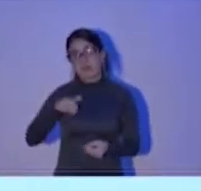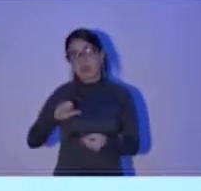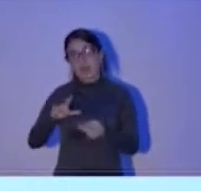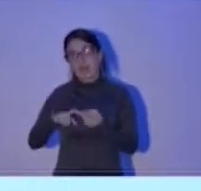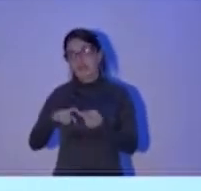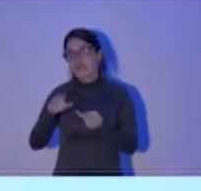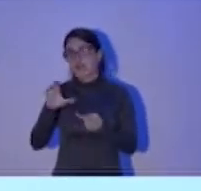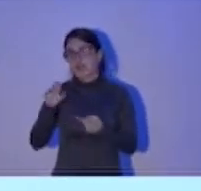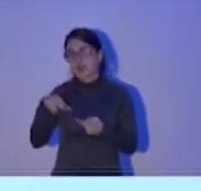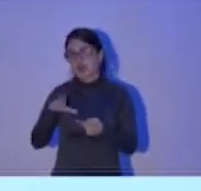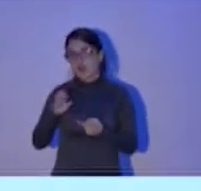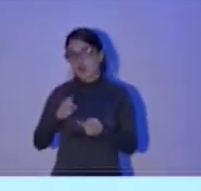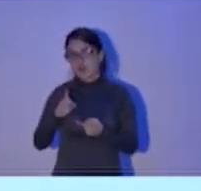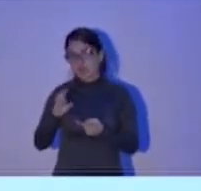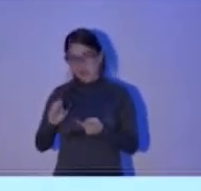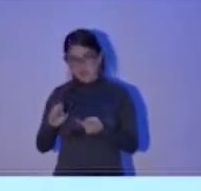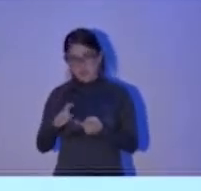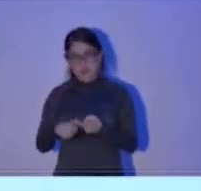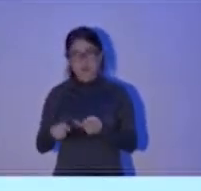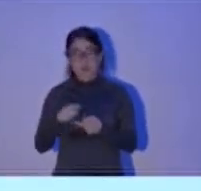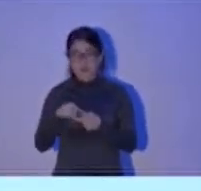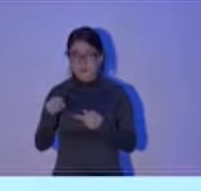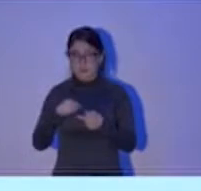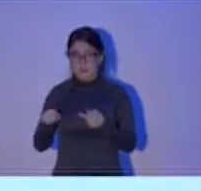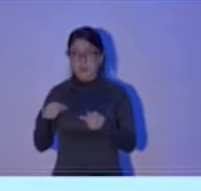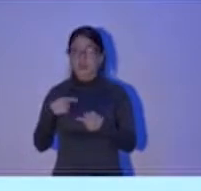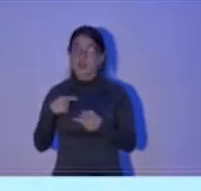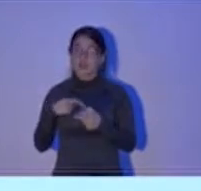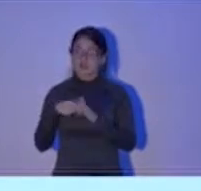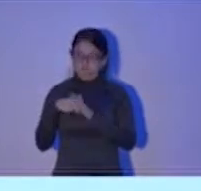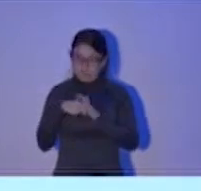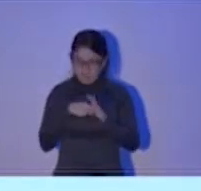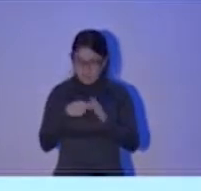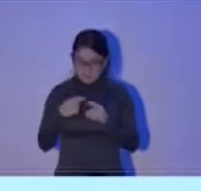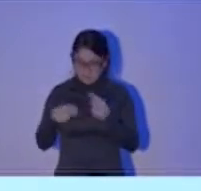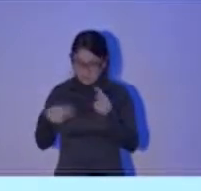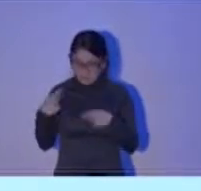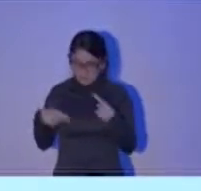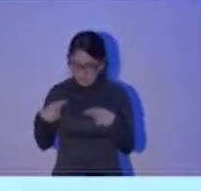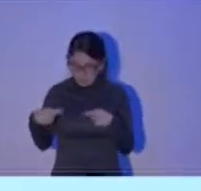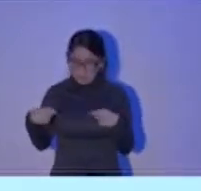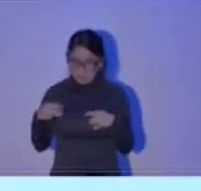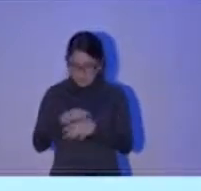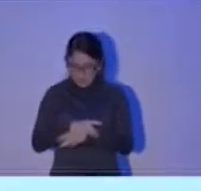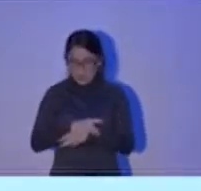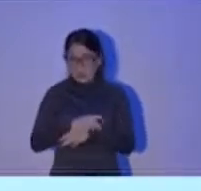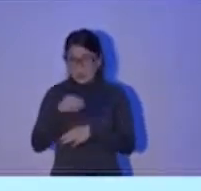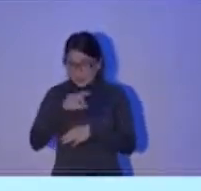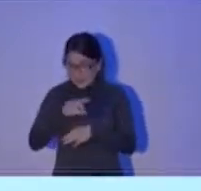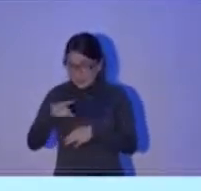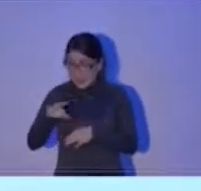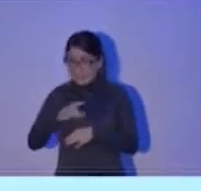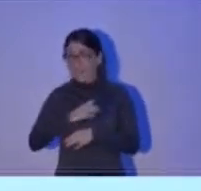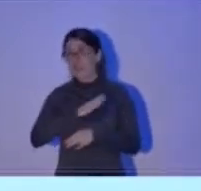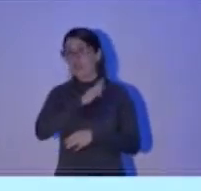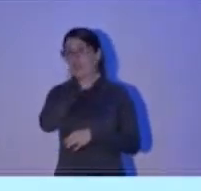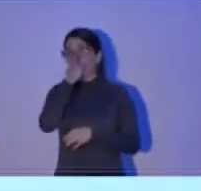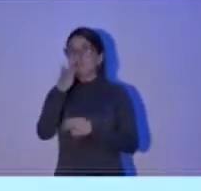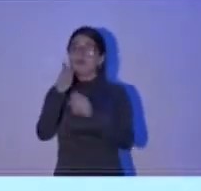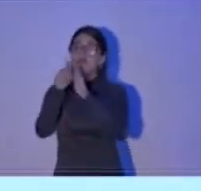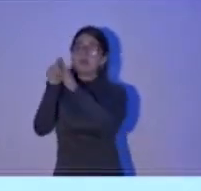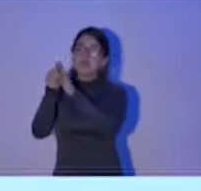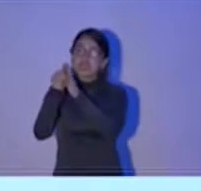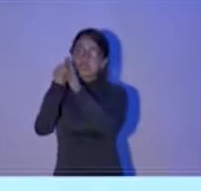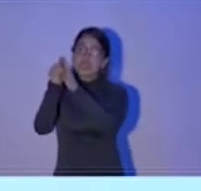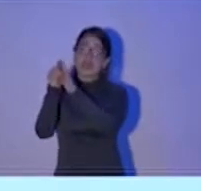presente, nós tínhamos a grande tarefa de voltar para as nossas redes e fazer pesquisa. Nós